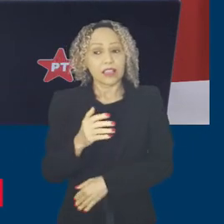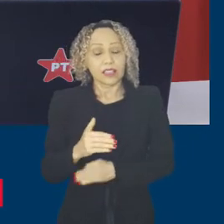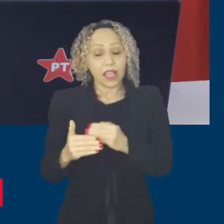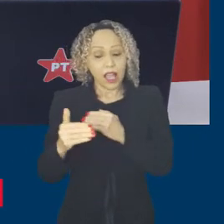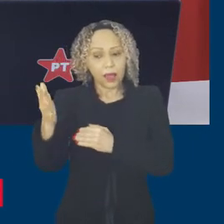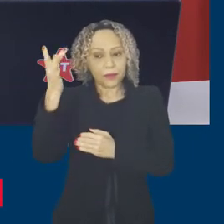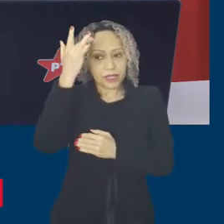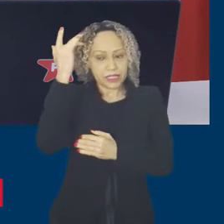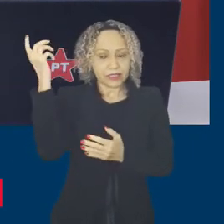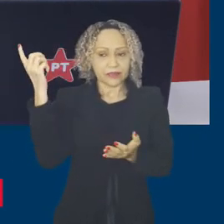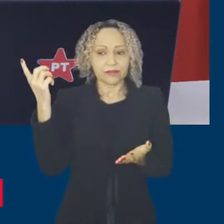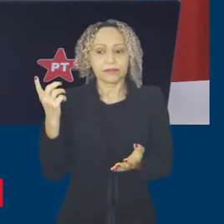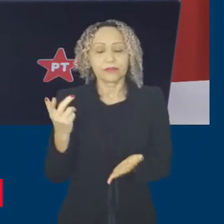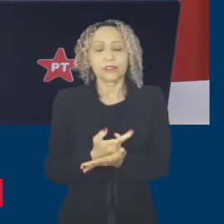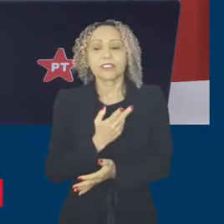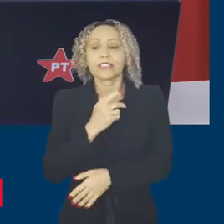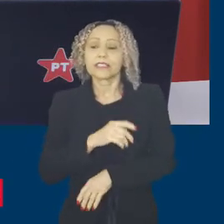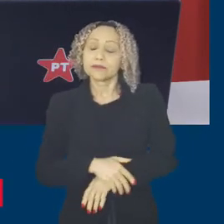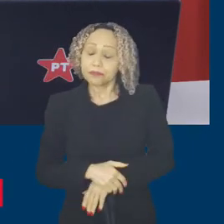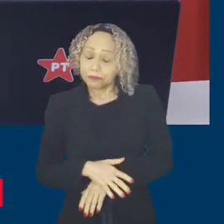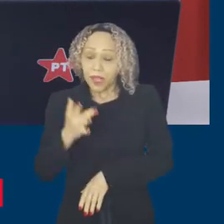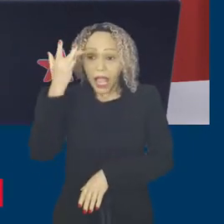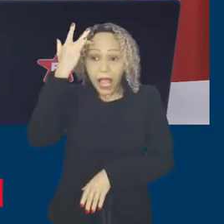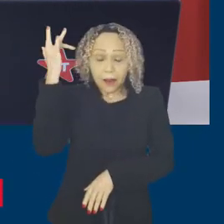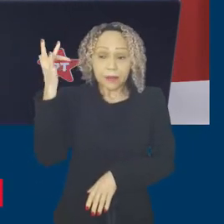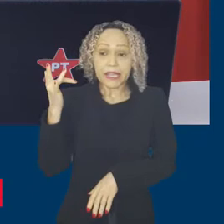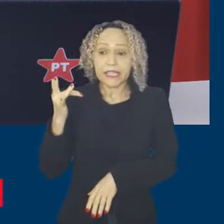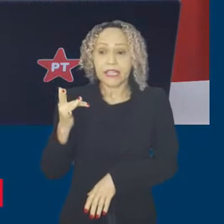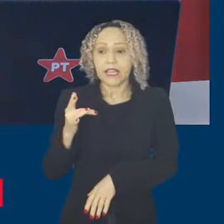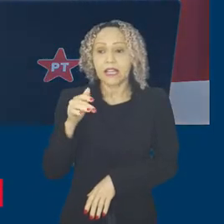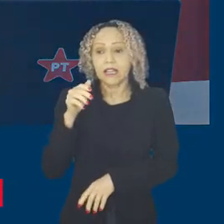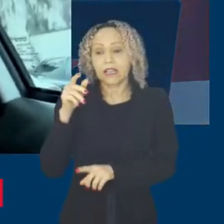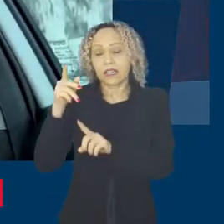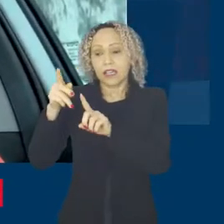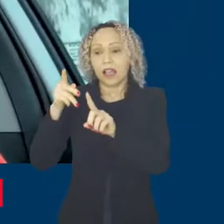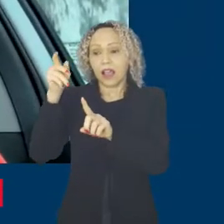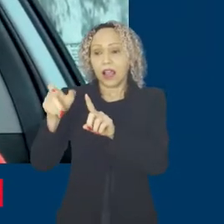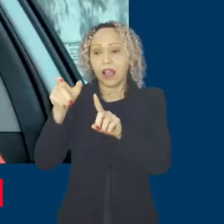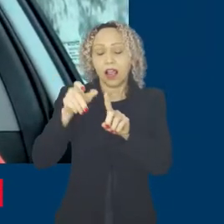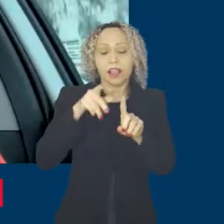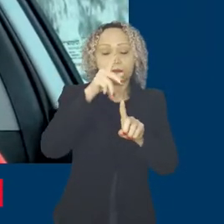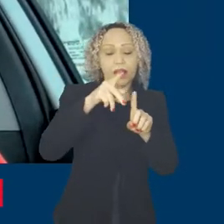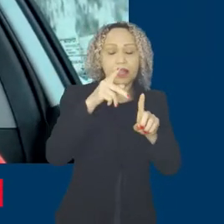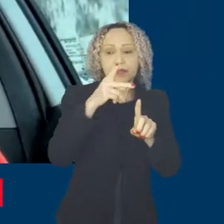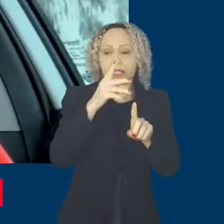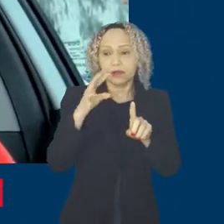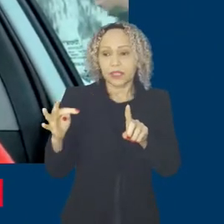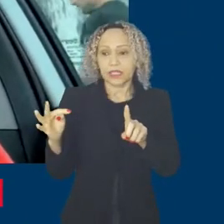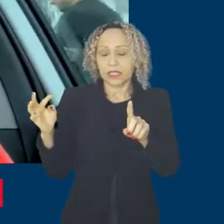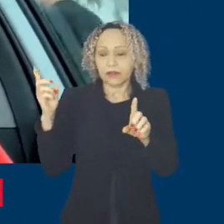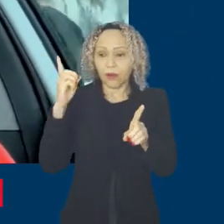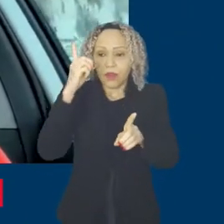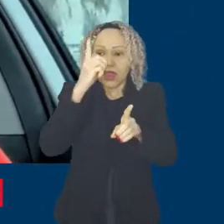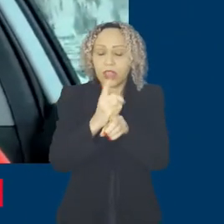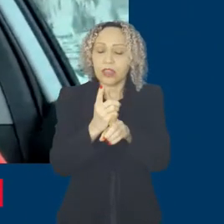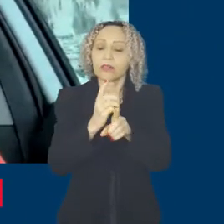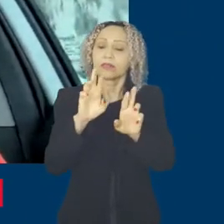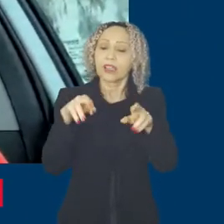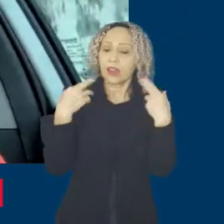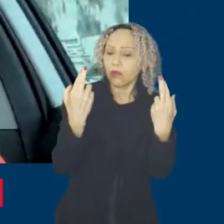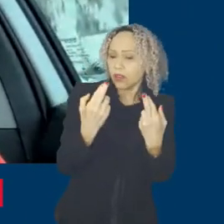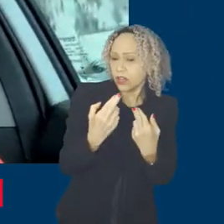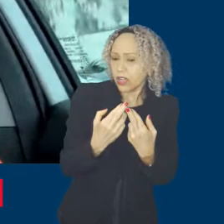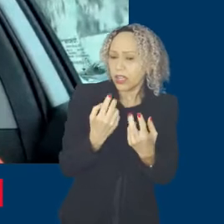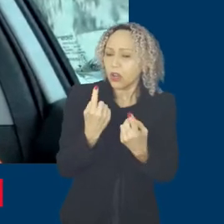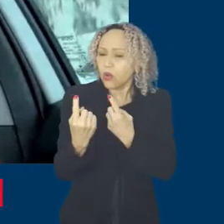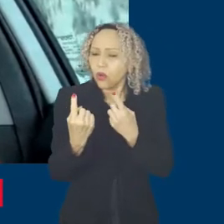Então, amanhã é o encontro das parlamentares do PT. Esse é o momento para a gente se organizar, conversar também.